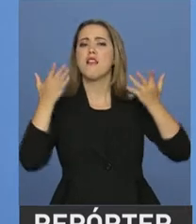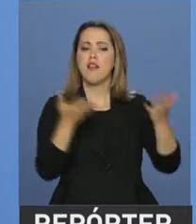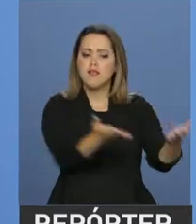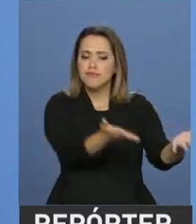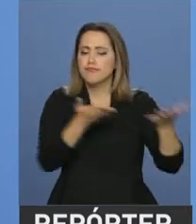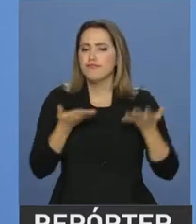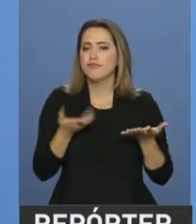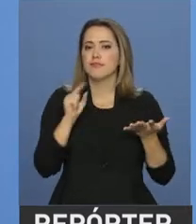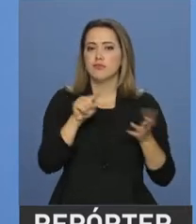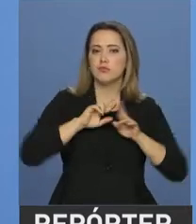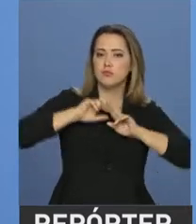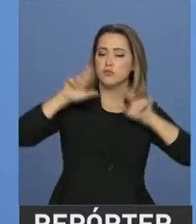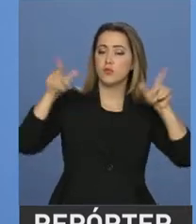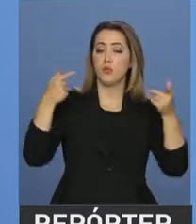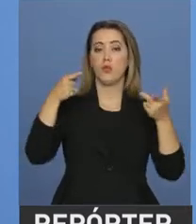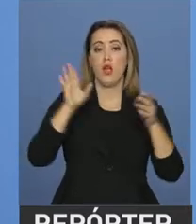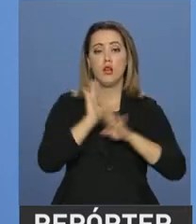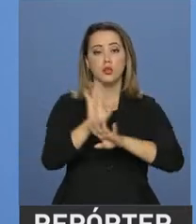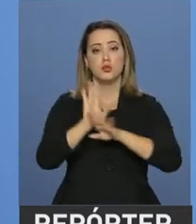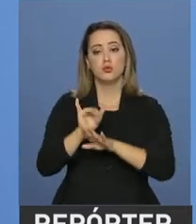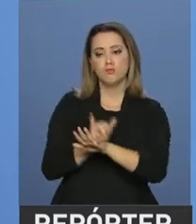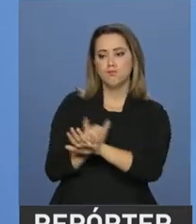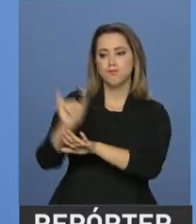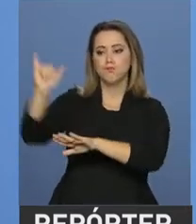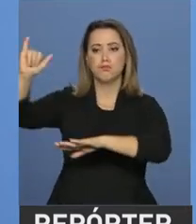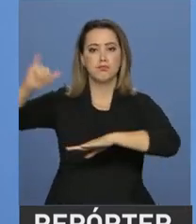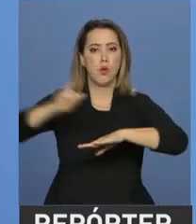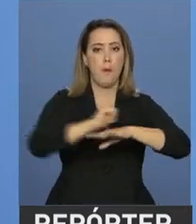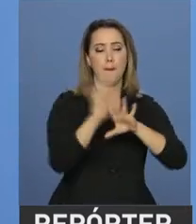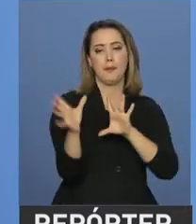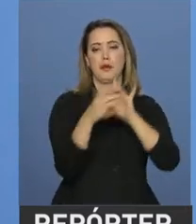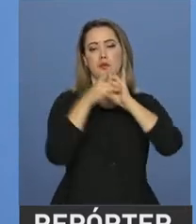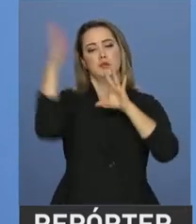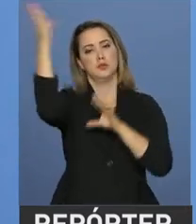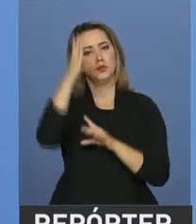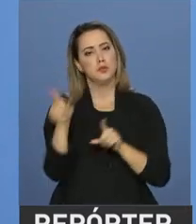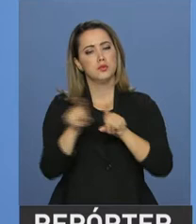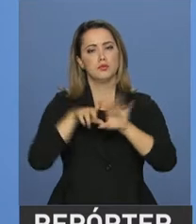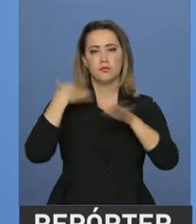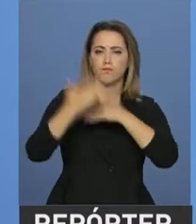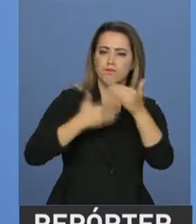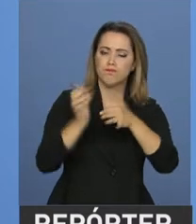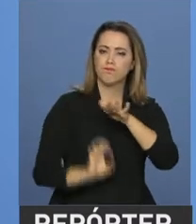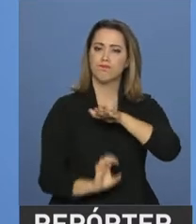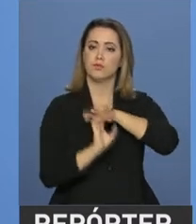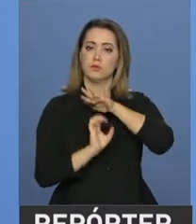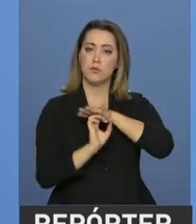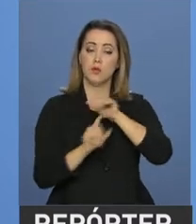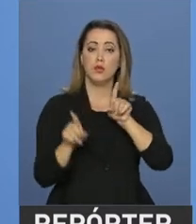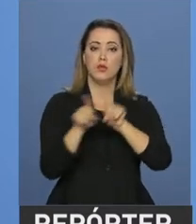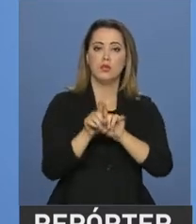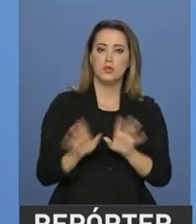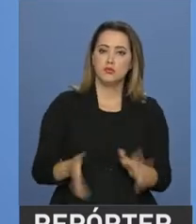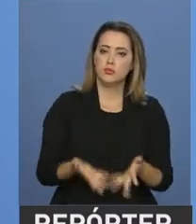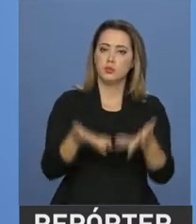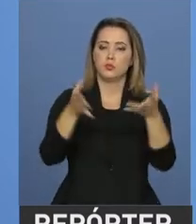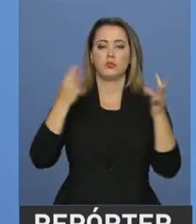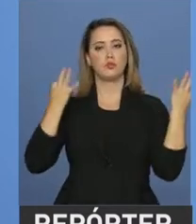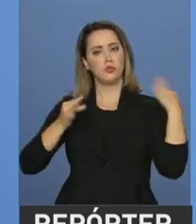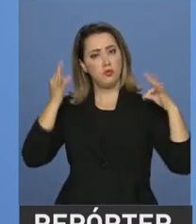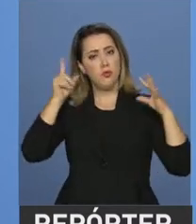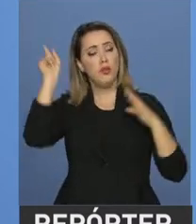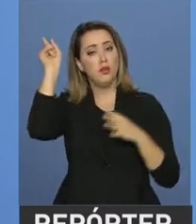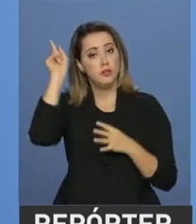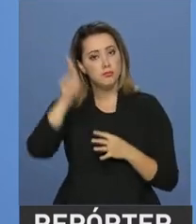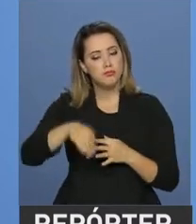diversa a contribuição da aviação para integração nacional o desenvolvimento de negócios do turismo é